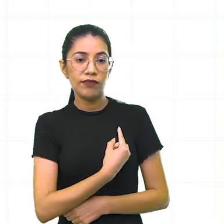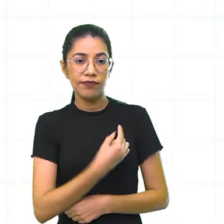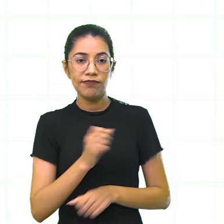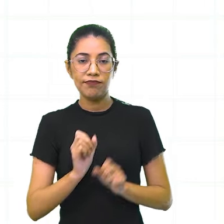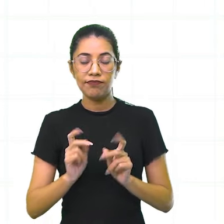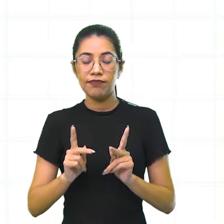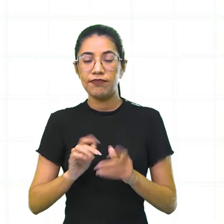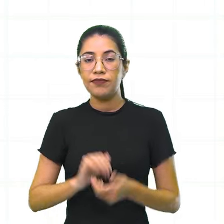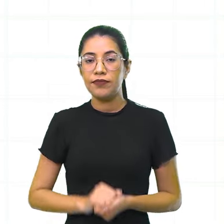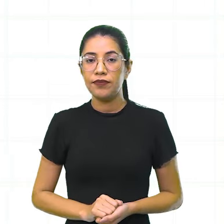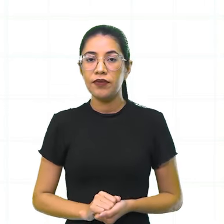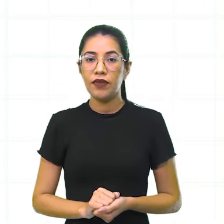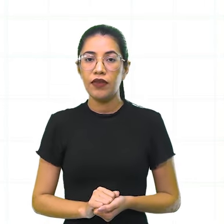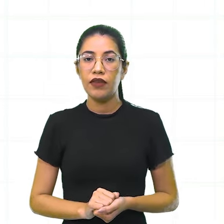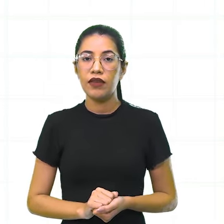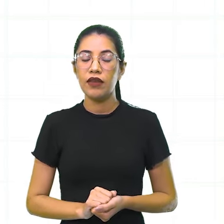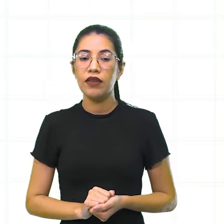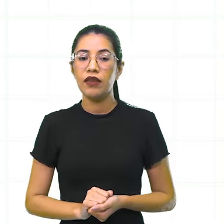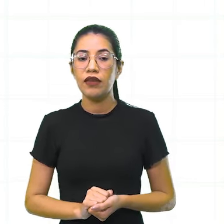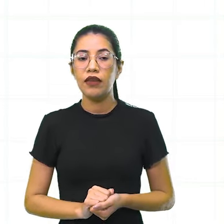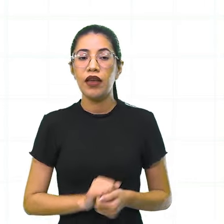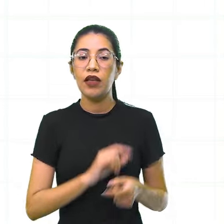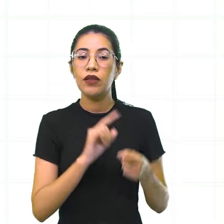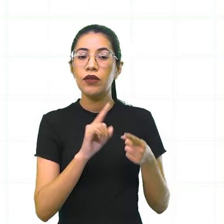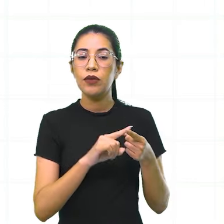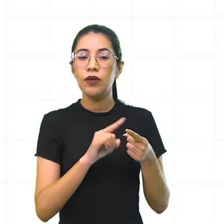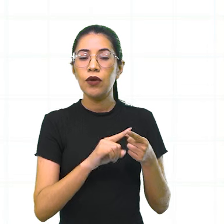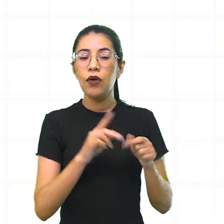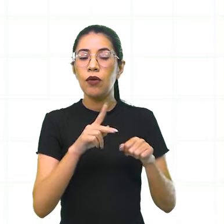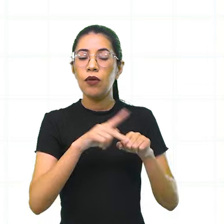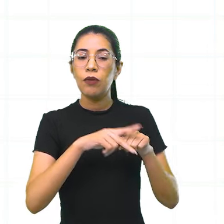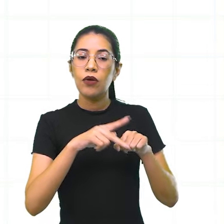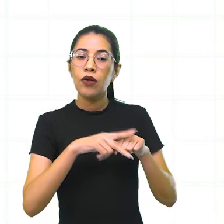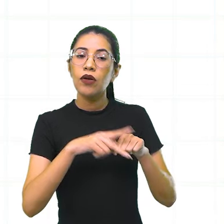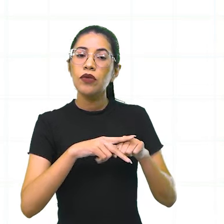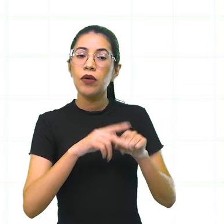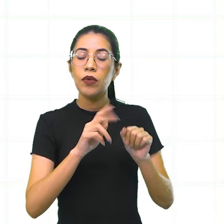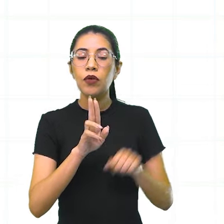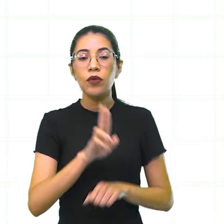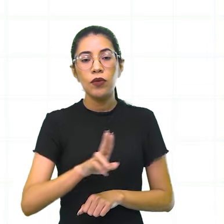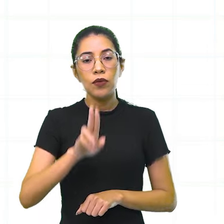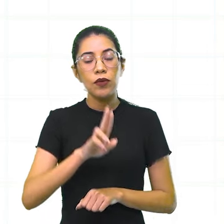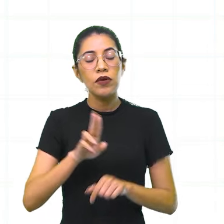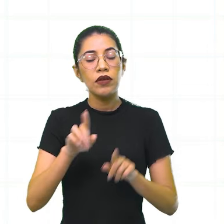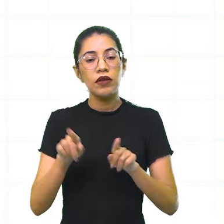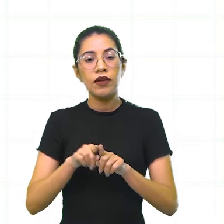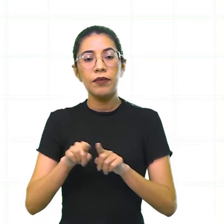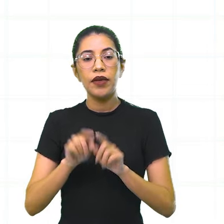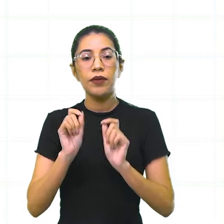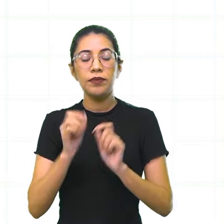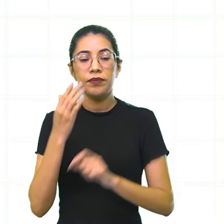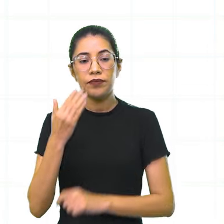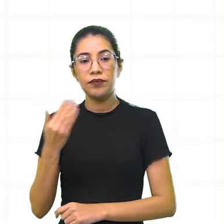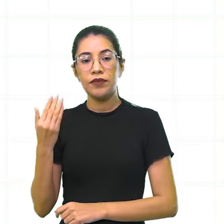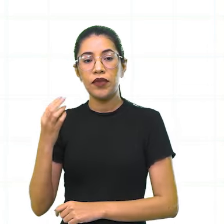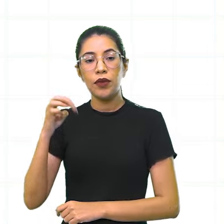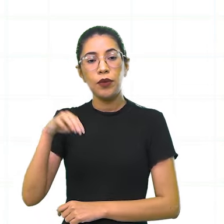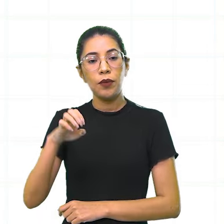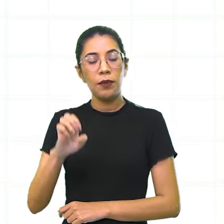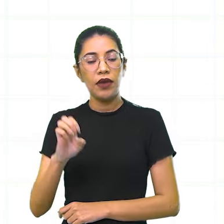bom? No discurso indireto, quais são os pronomes que nós utilizamos, né? O